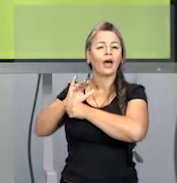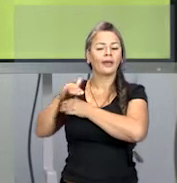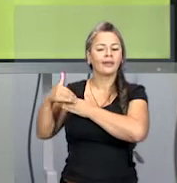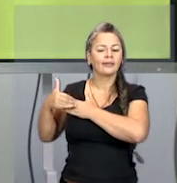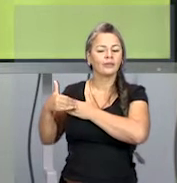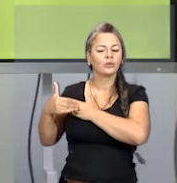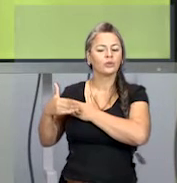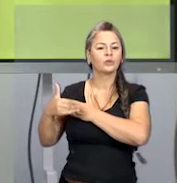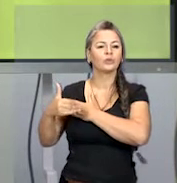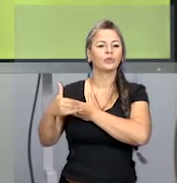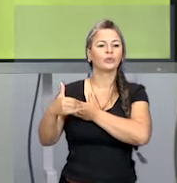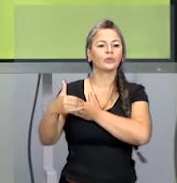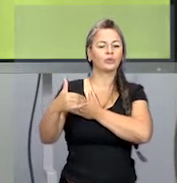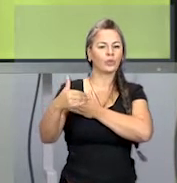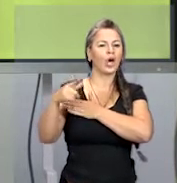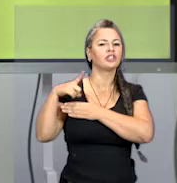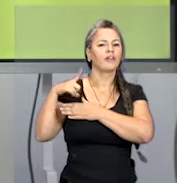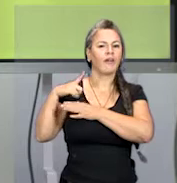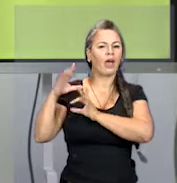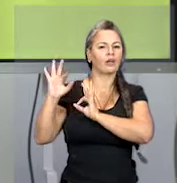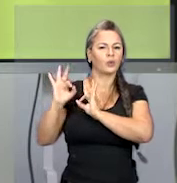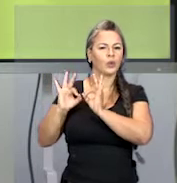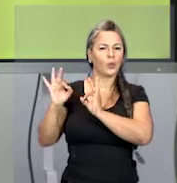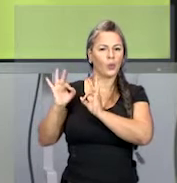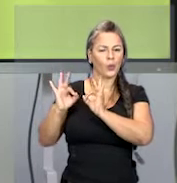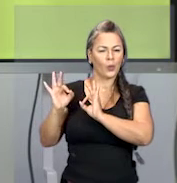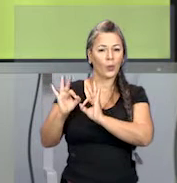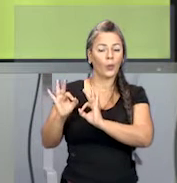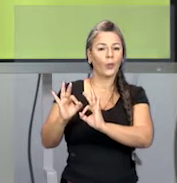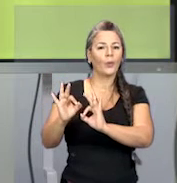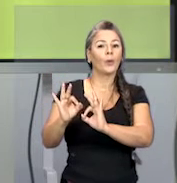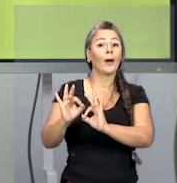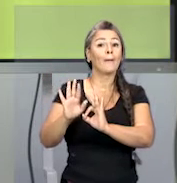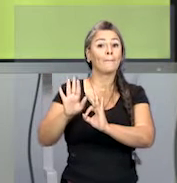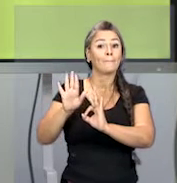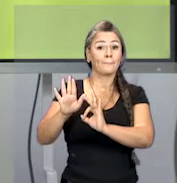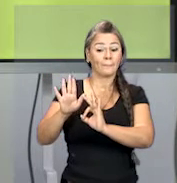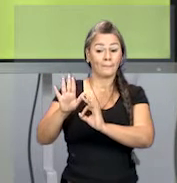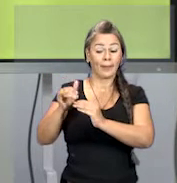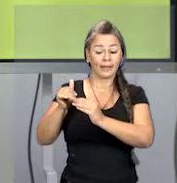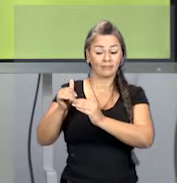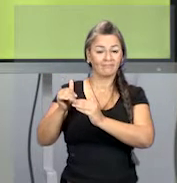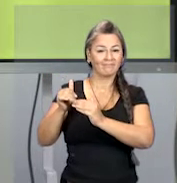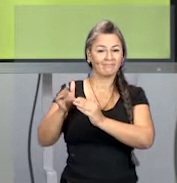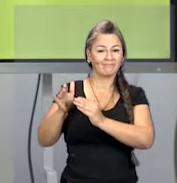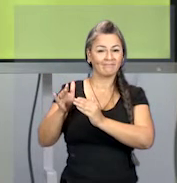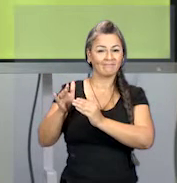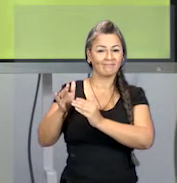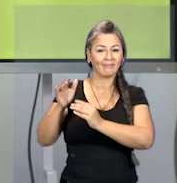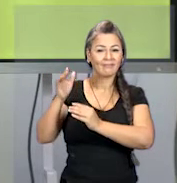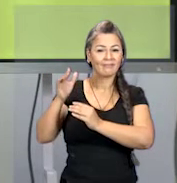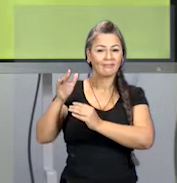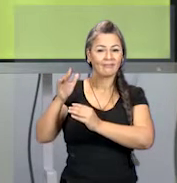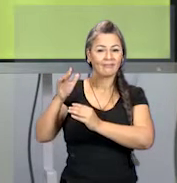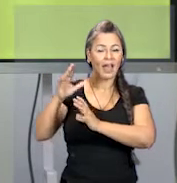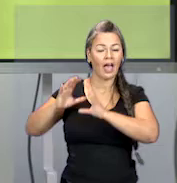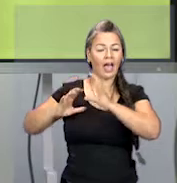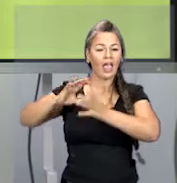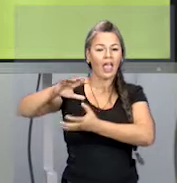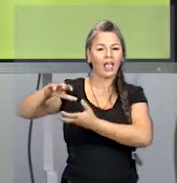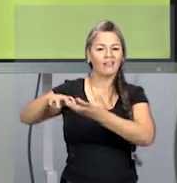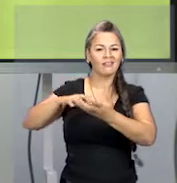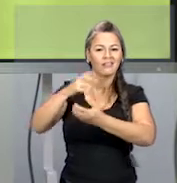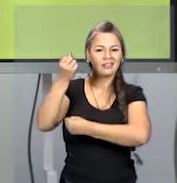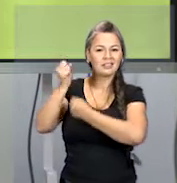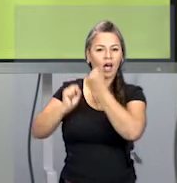vários tipos de organização. Mas somente após a Revolução Industrial que as cidades tomaram uma outra dinâmica